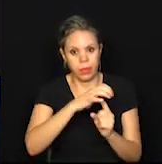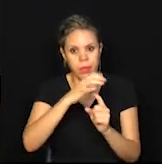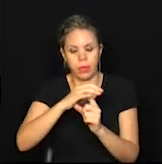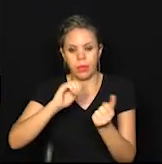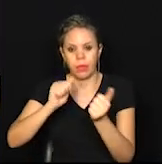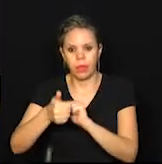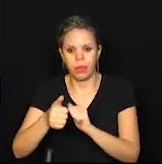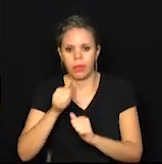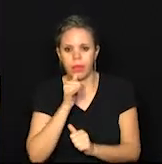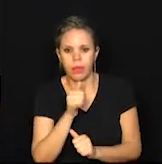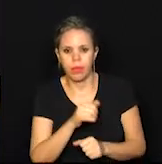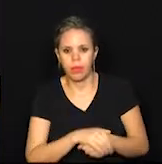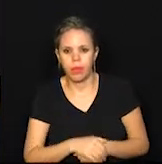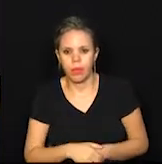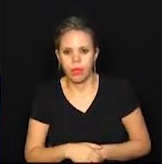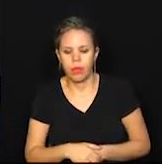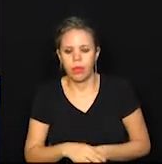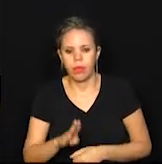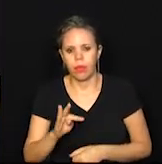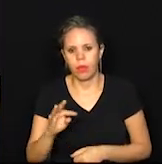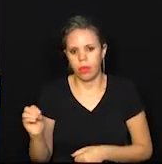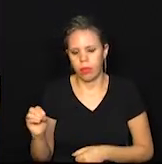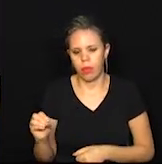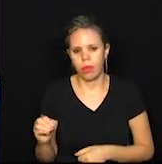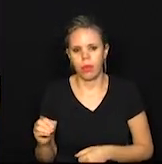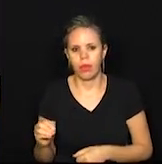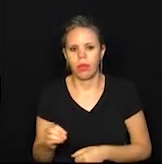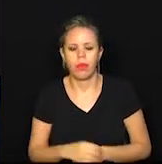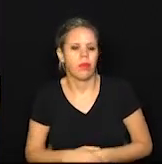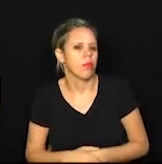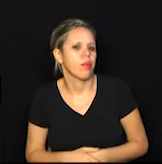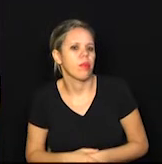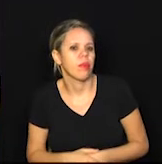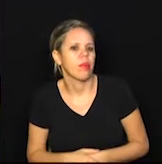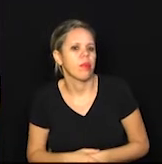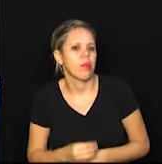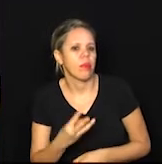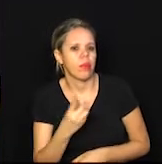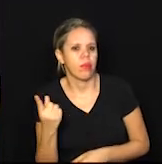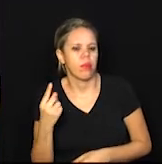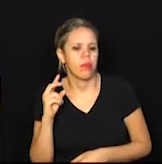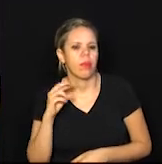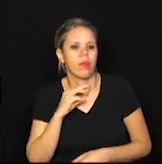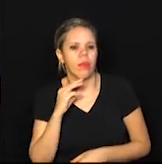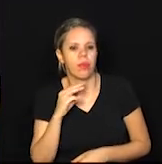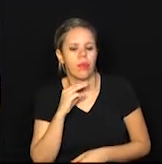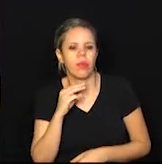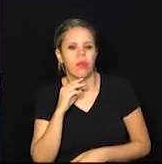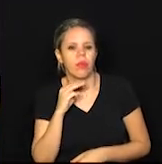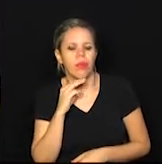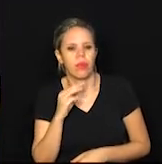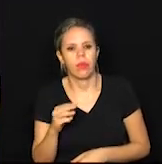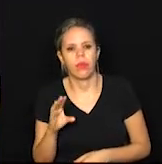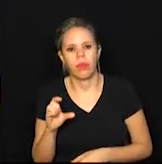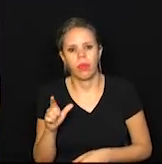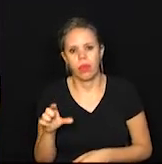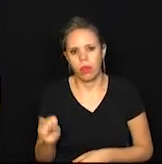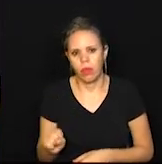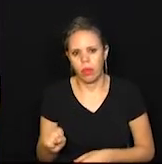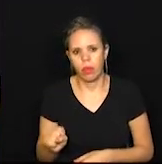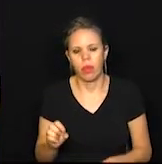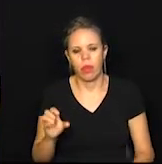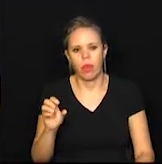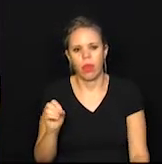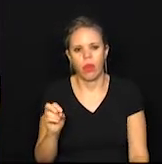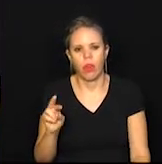do Bertone Barbosa, que é no 31 de março, o Carlos Andrade Pinto também, e a Orestes Quercia